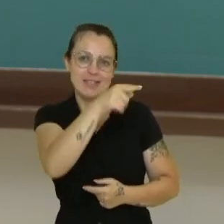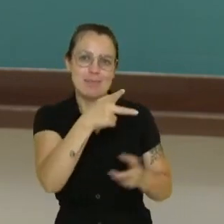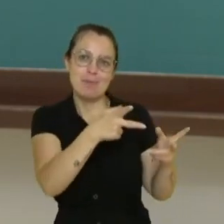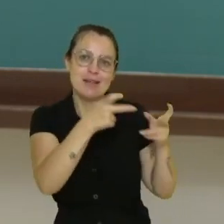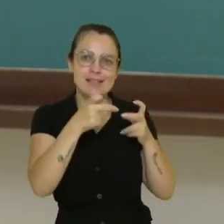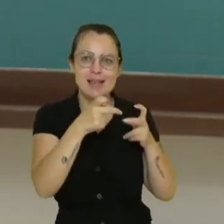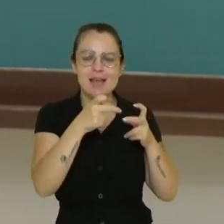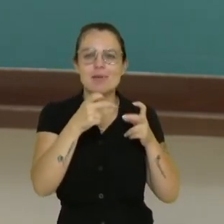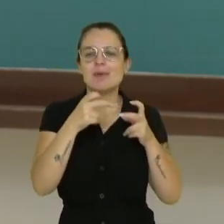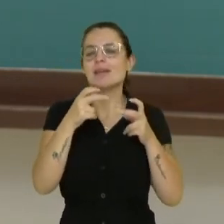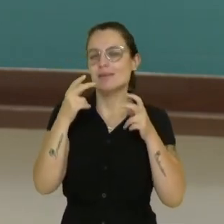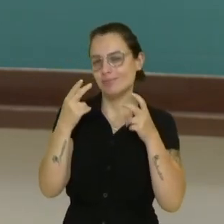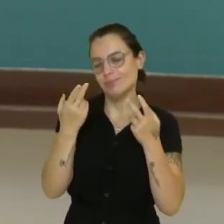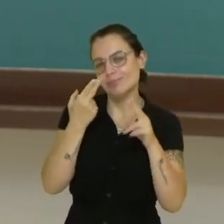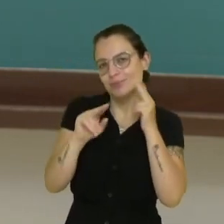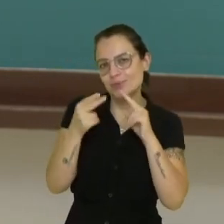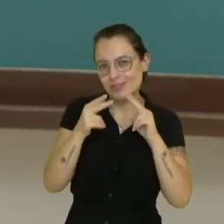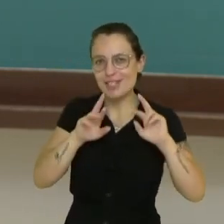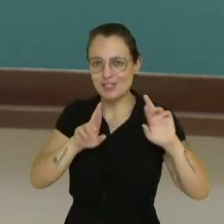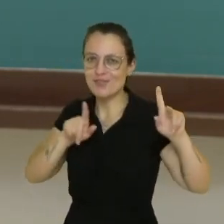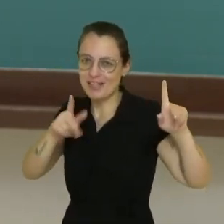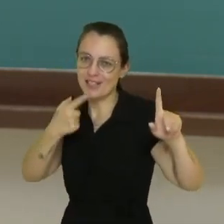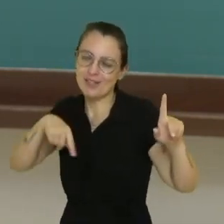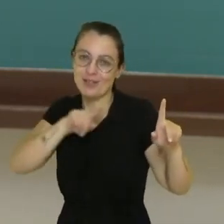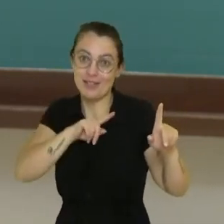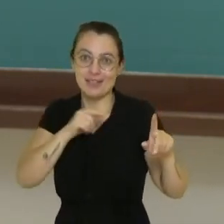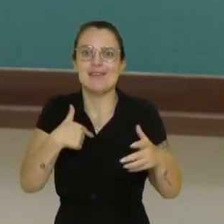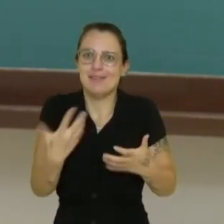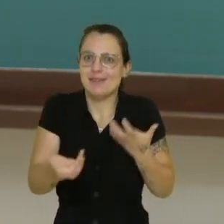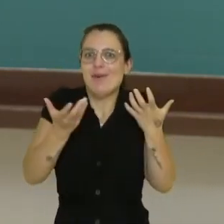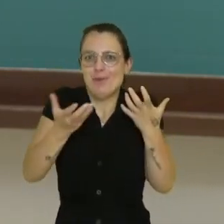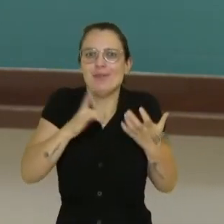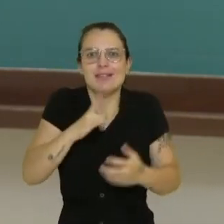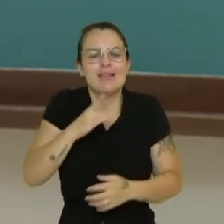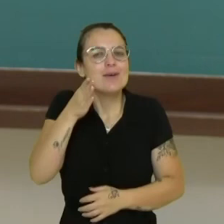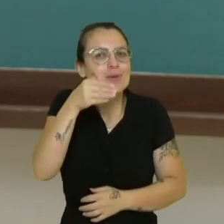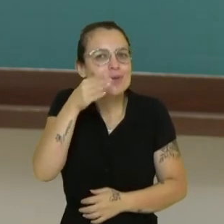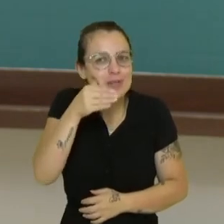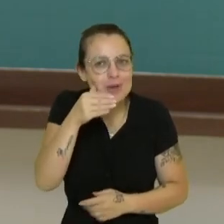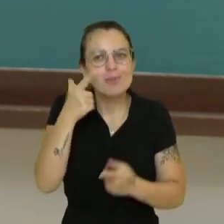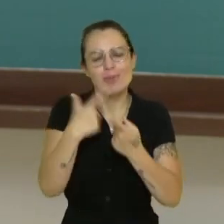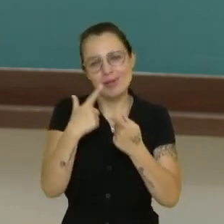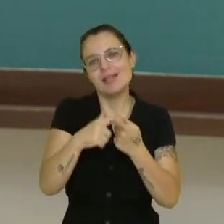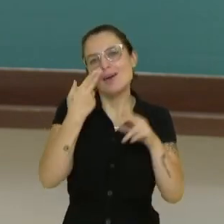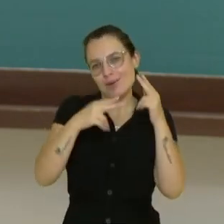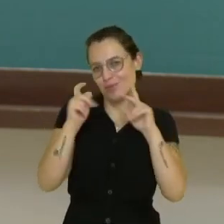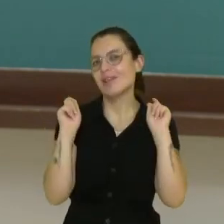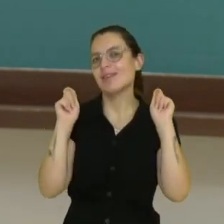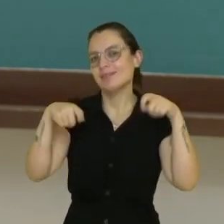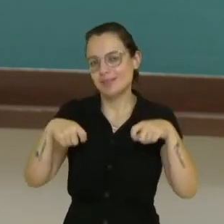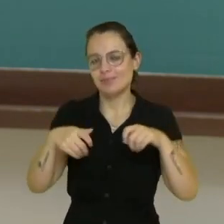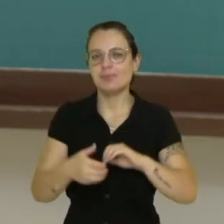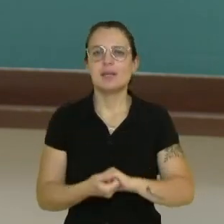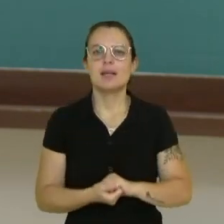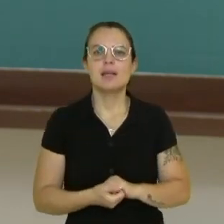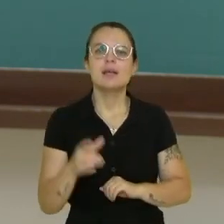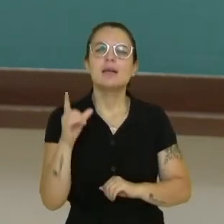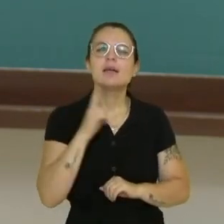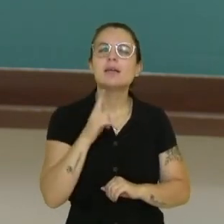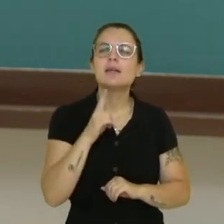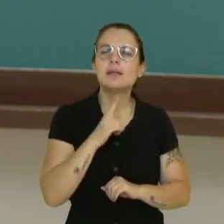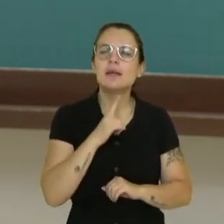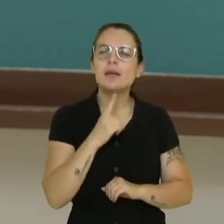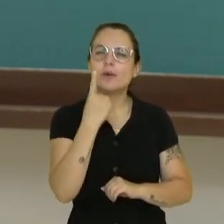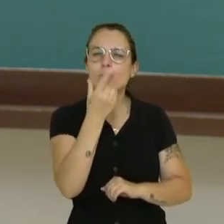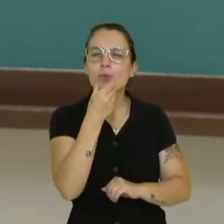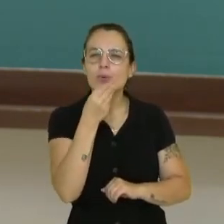trabalho sensacional. Eu, por exemplo, iria adorar passar por essa experiência, uma vez que a música permite isso. Aliás, nós temos um músico chamado John Cage, já